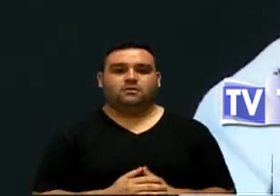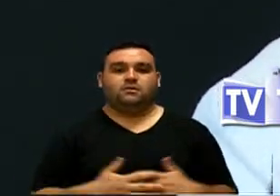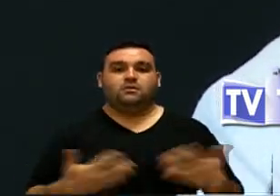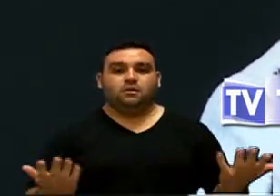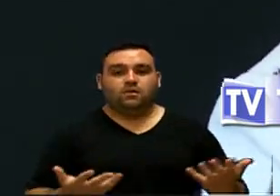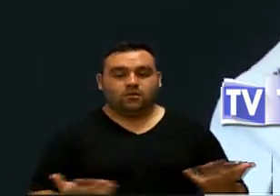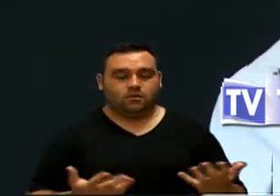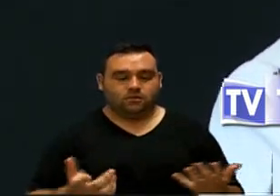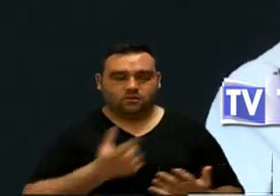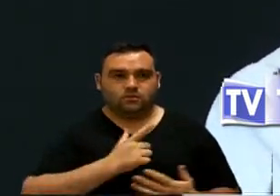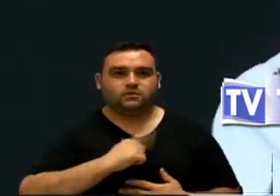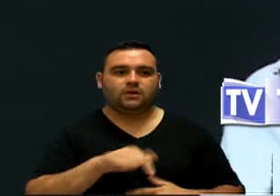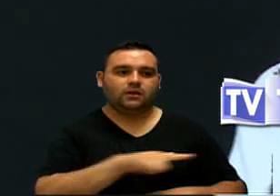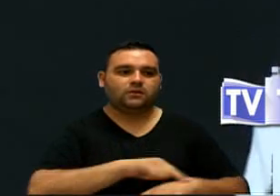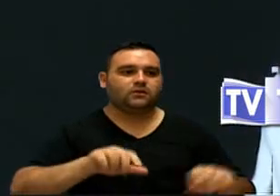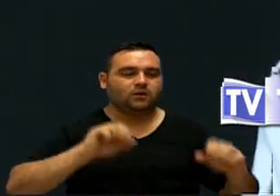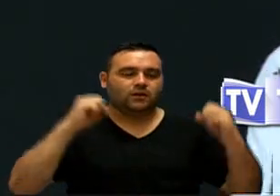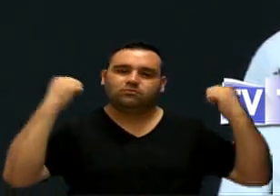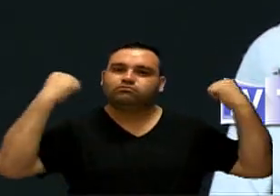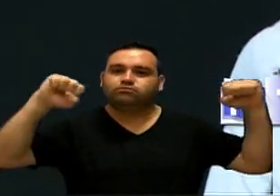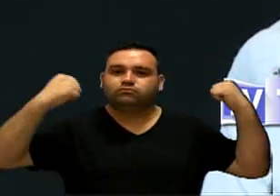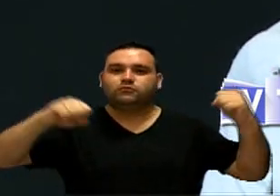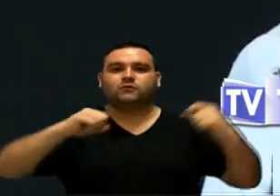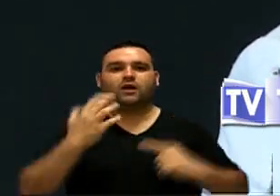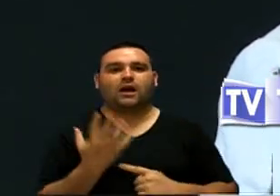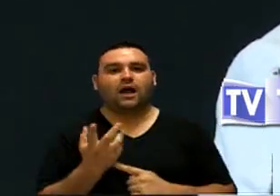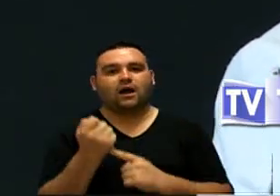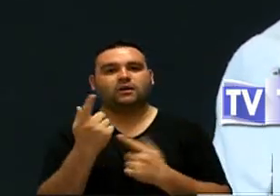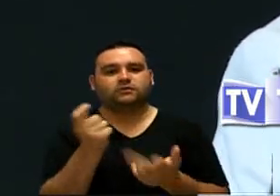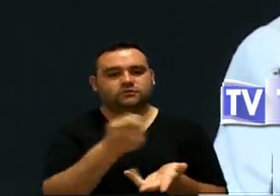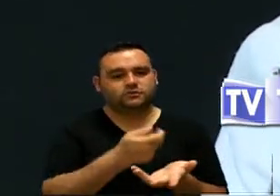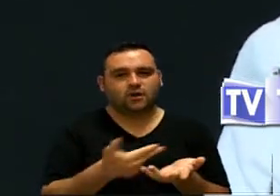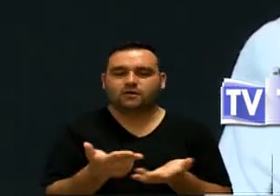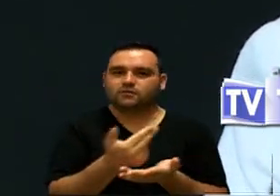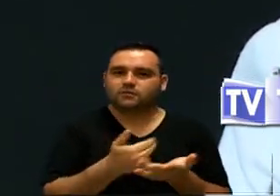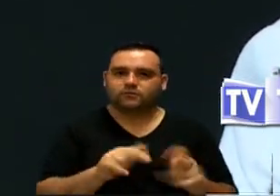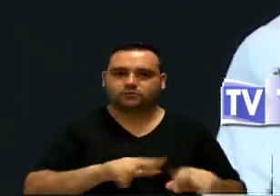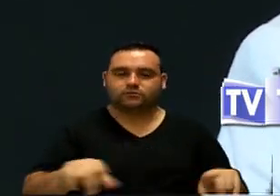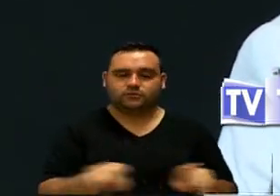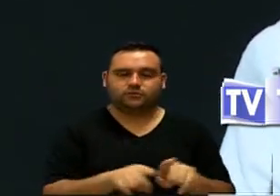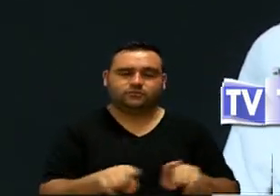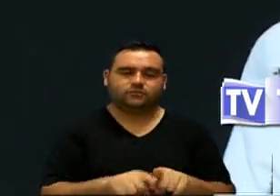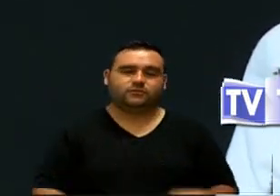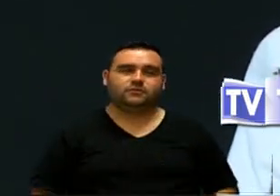O caso da educação física e artes, vereador Renan